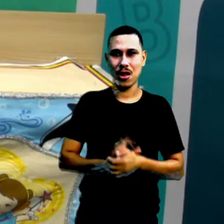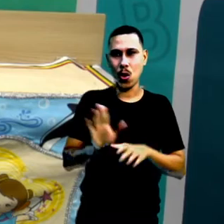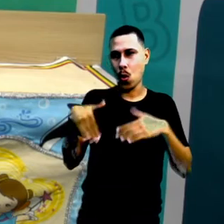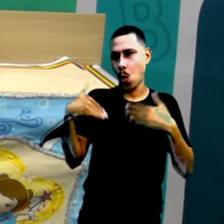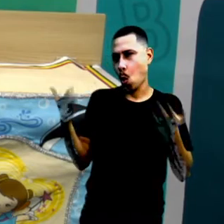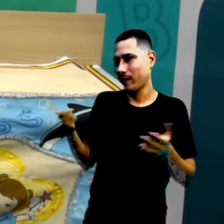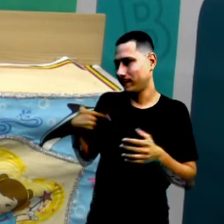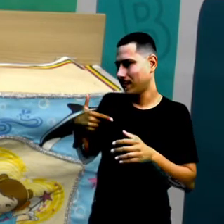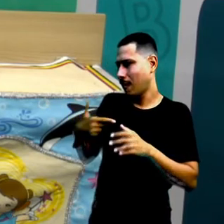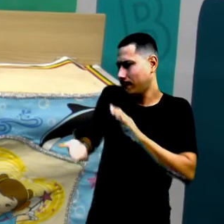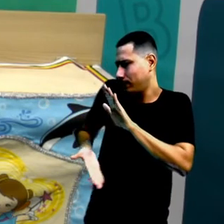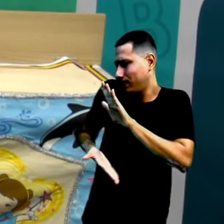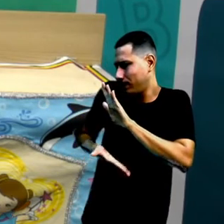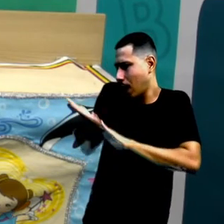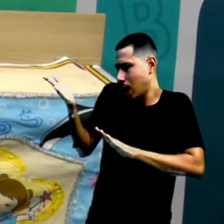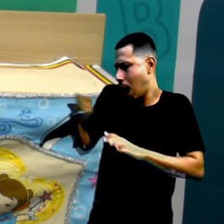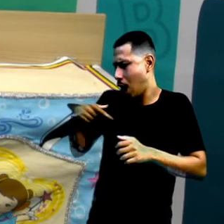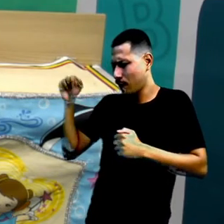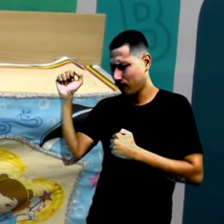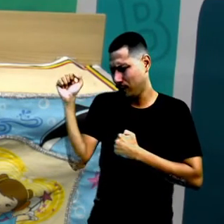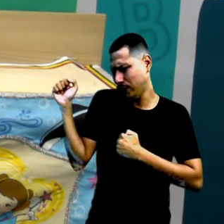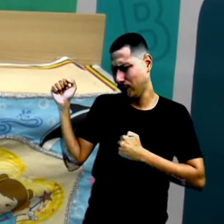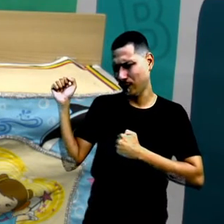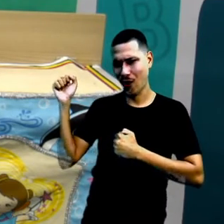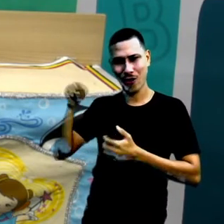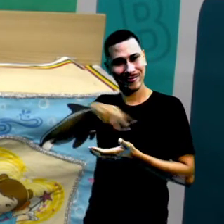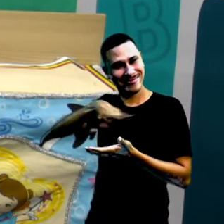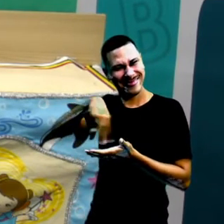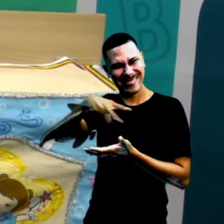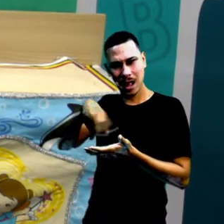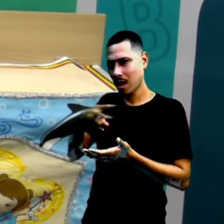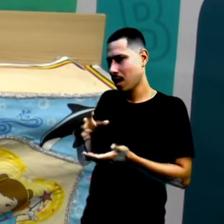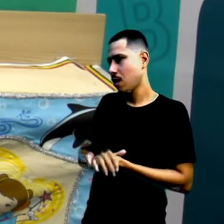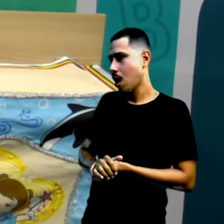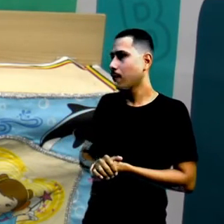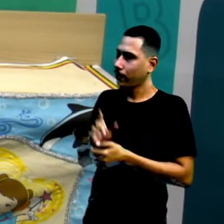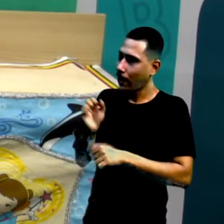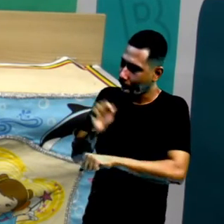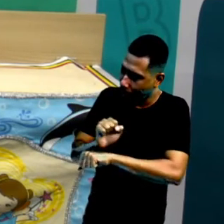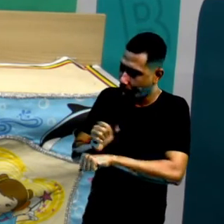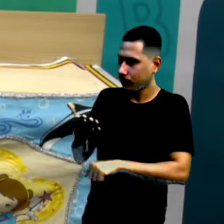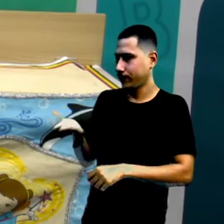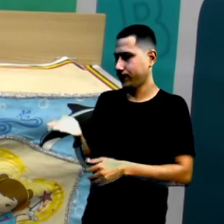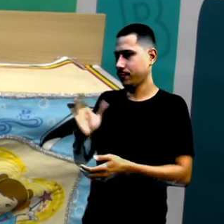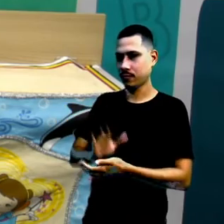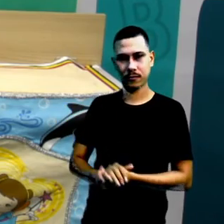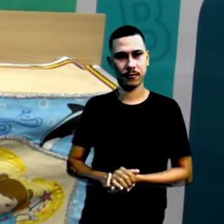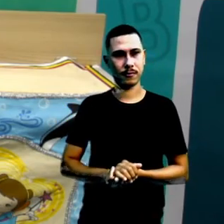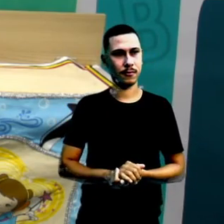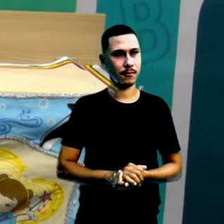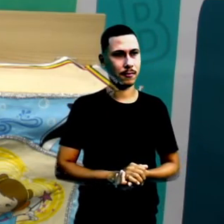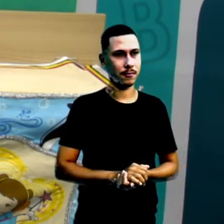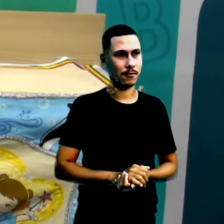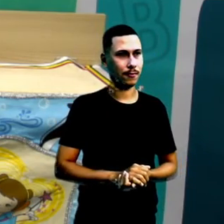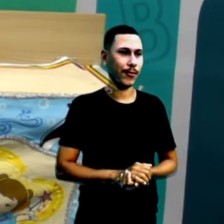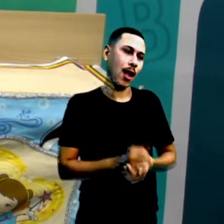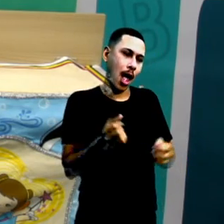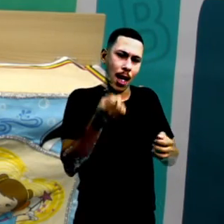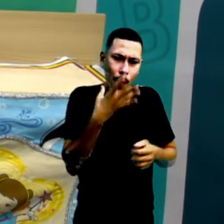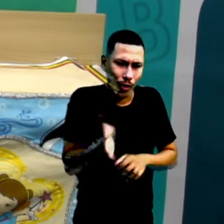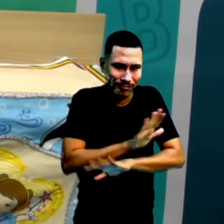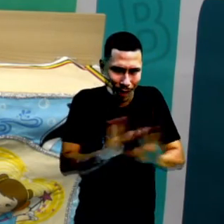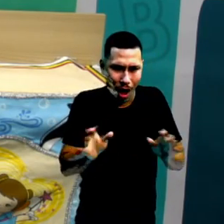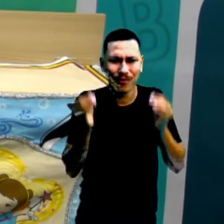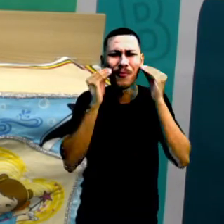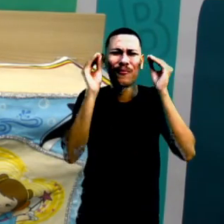hum hum certo leiturinha tu vai dançar forró de novo tá bom